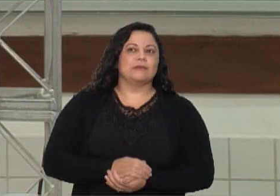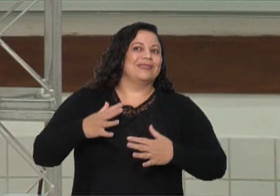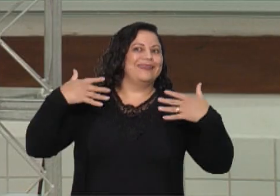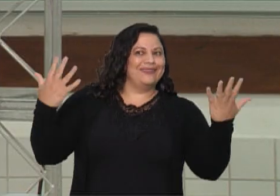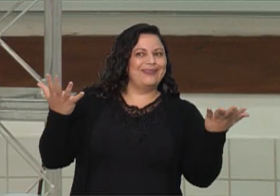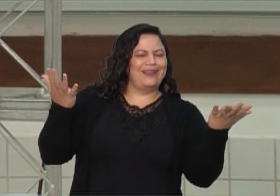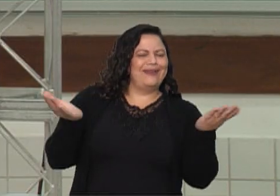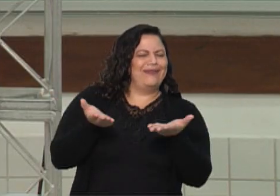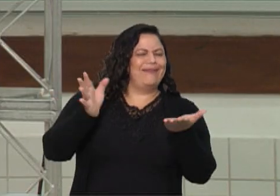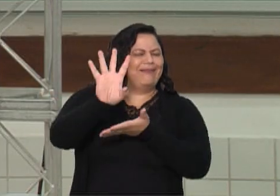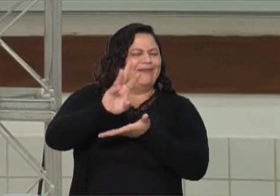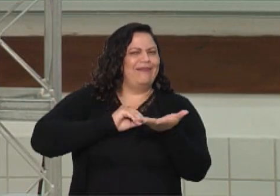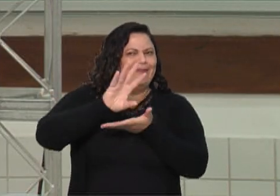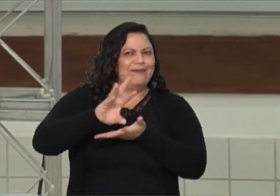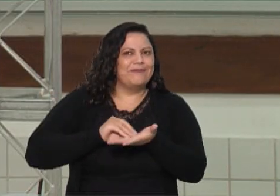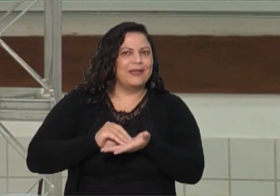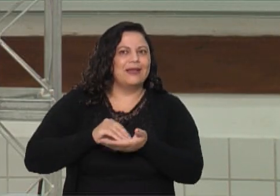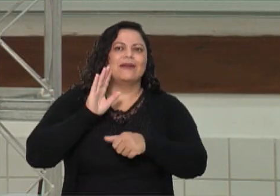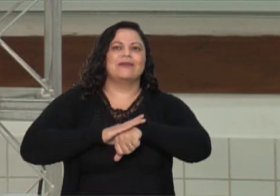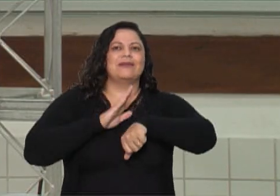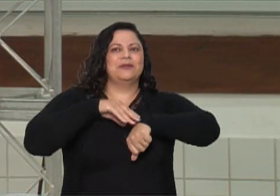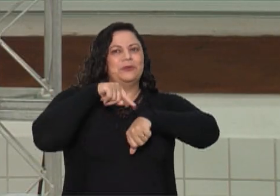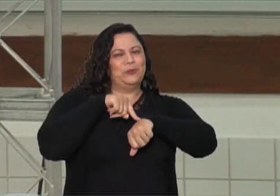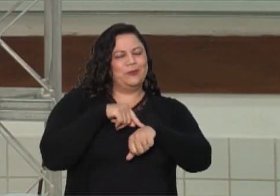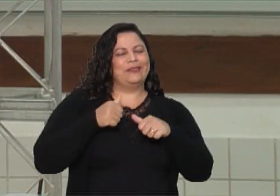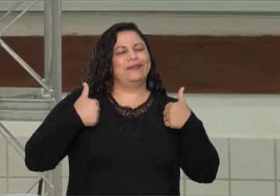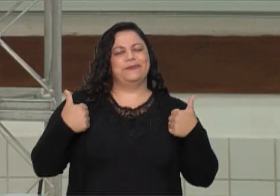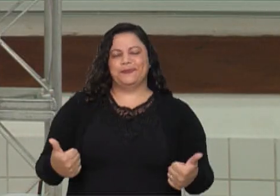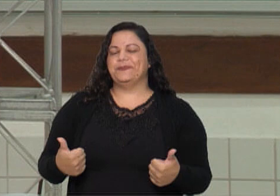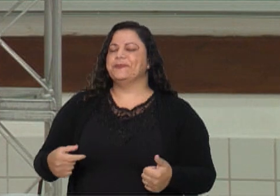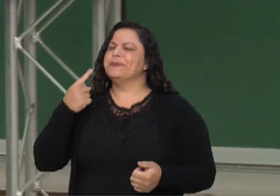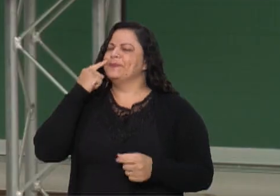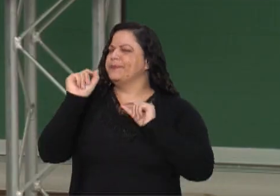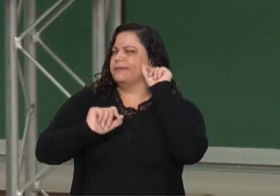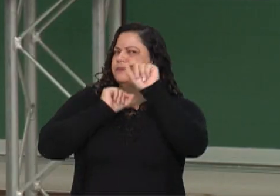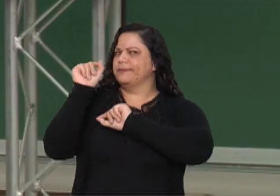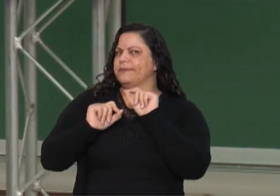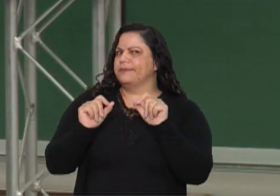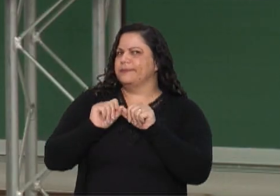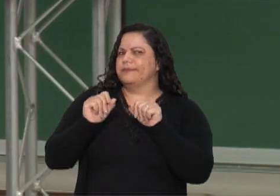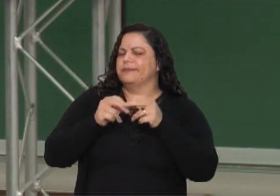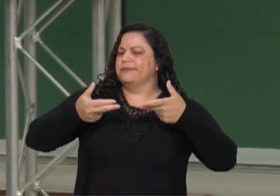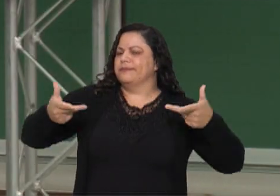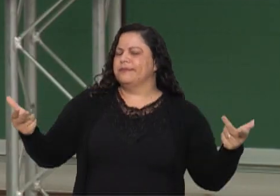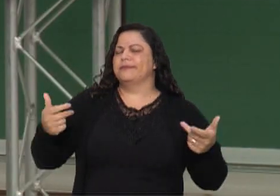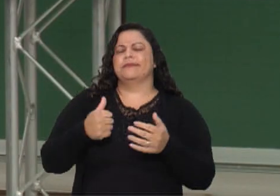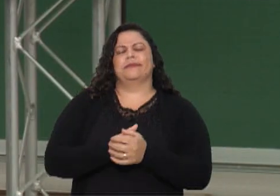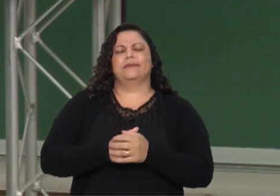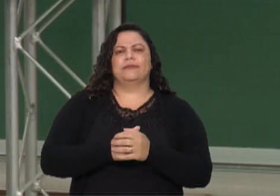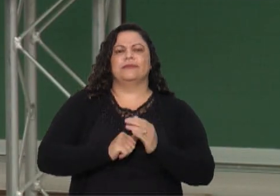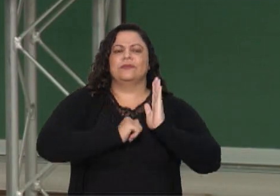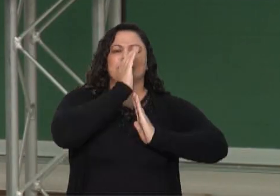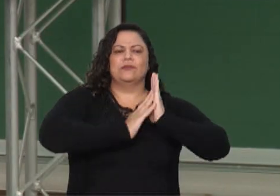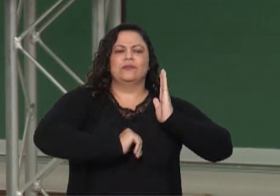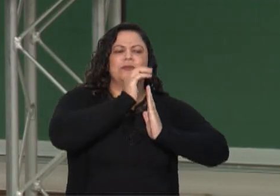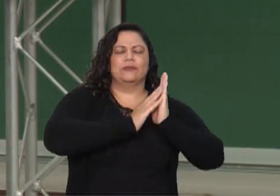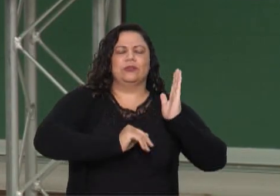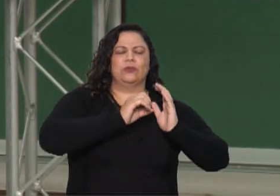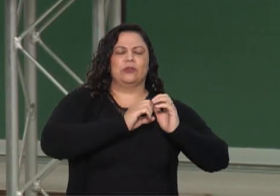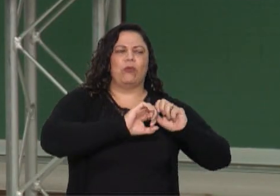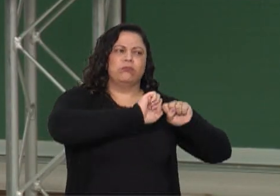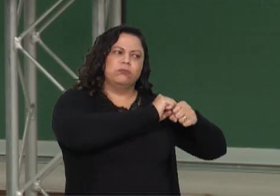Daí copiaram? Deu tempo, né? Então vamos ver o que é que a gente vai fazer nos procedimentos aí para a produção do painel? Olha